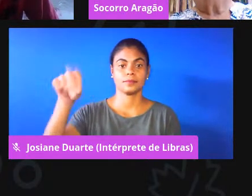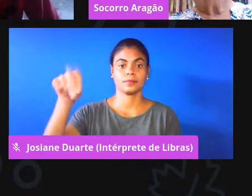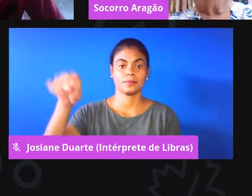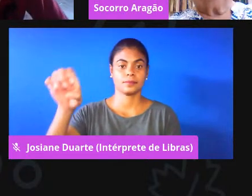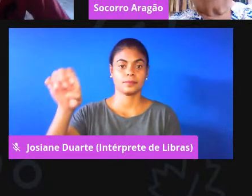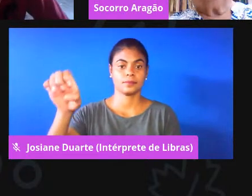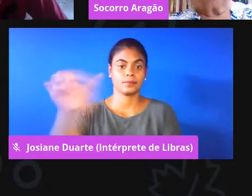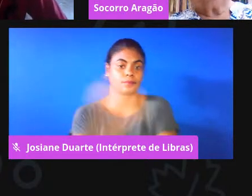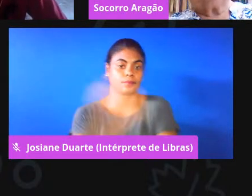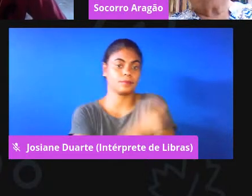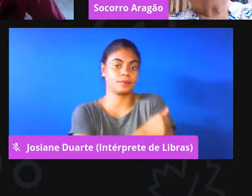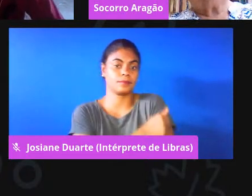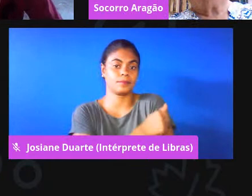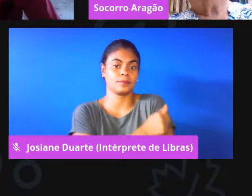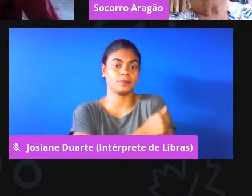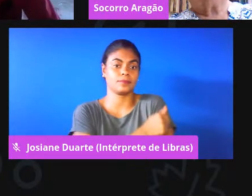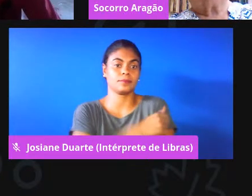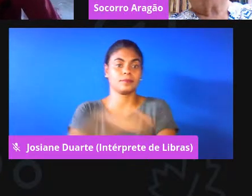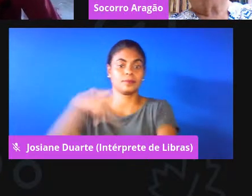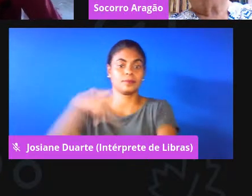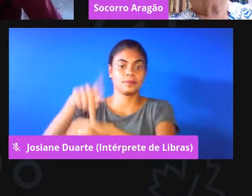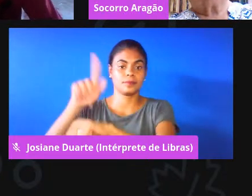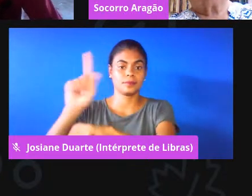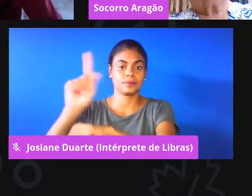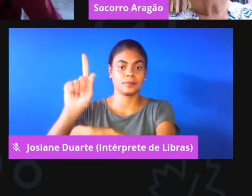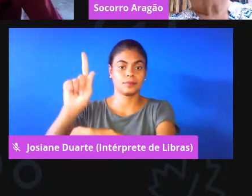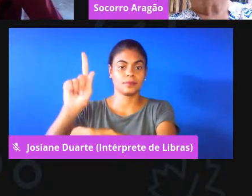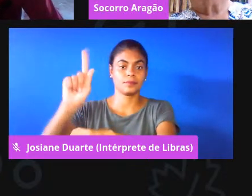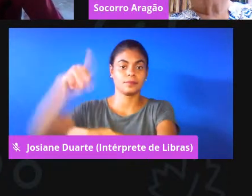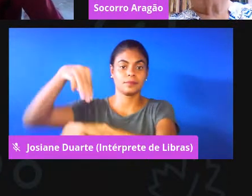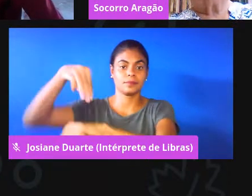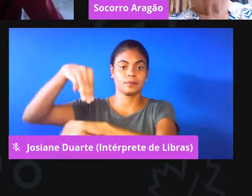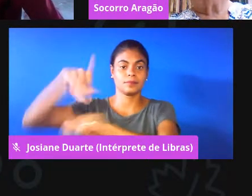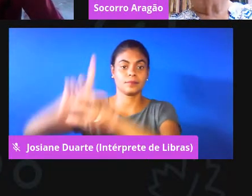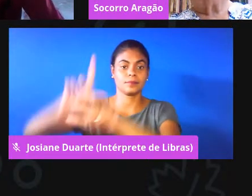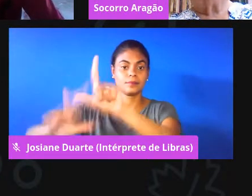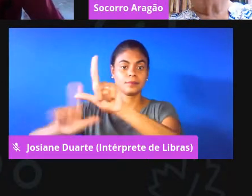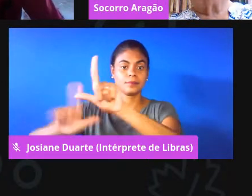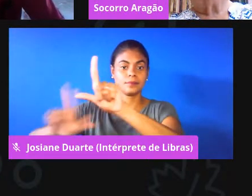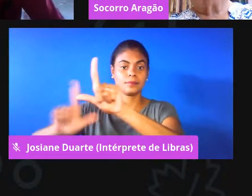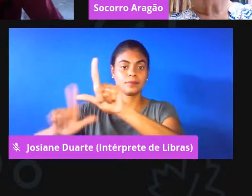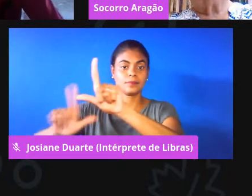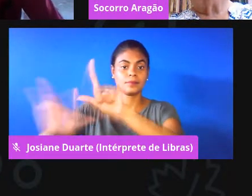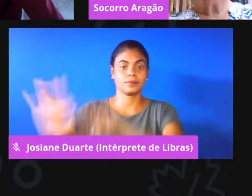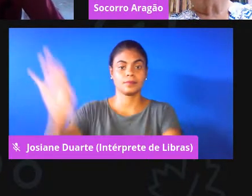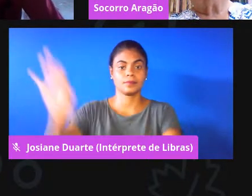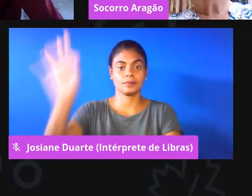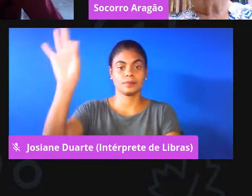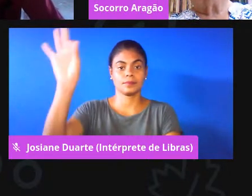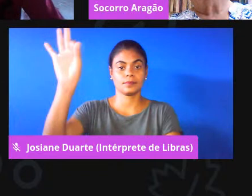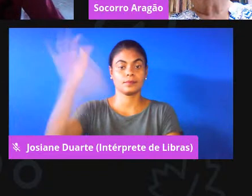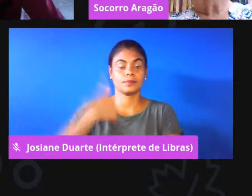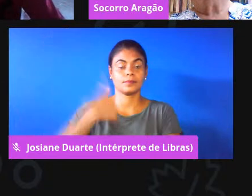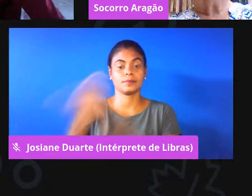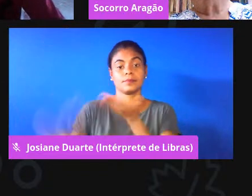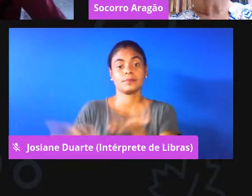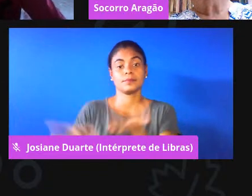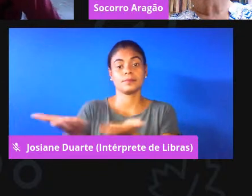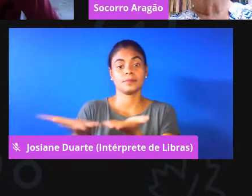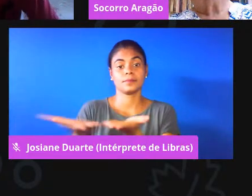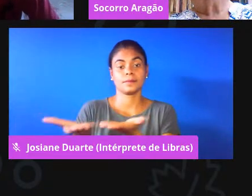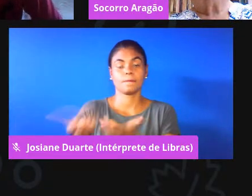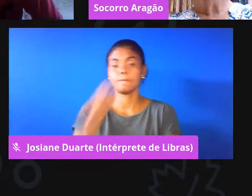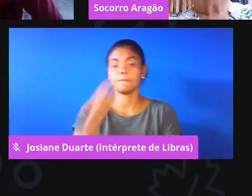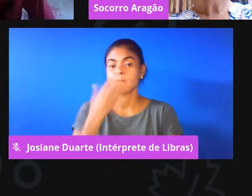e serei uma das mediadoras desta palestra. Sejam todos bem-vindos ao primeiro ciclo de palestras sobre linguística, o